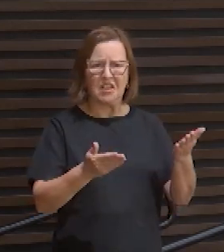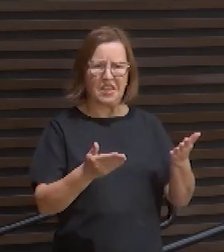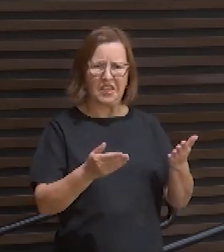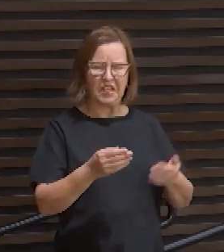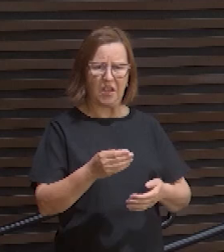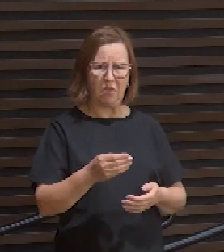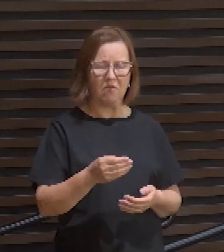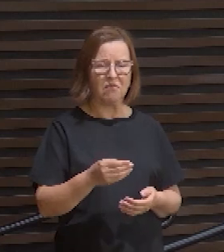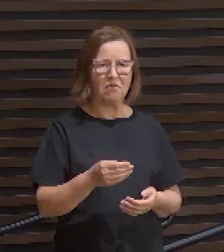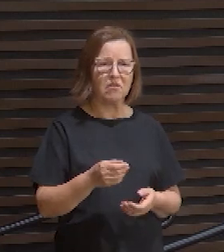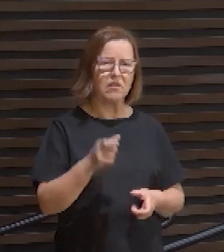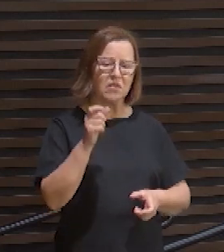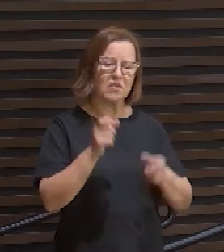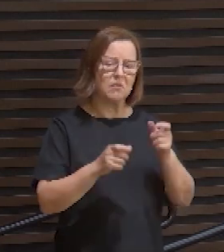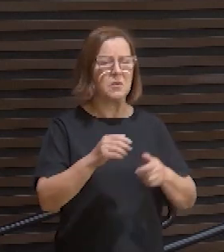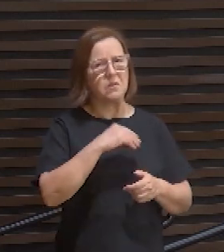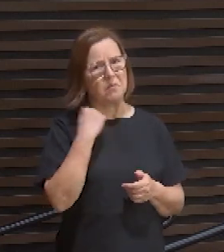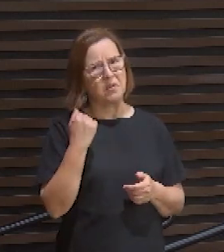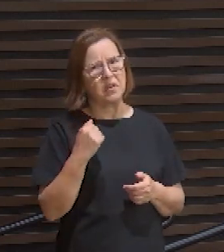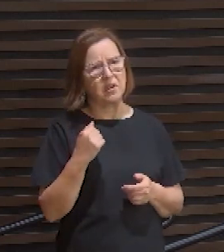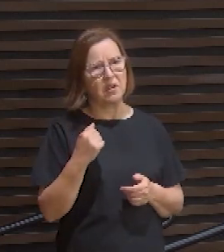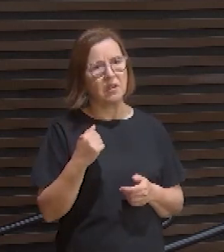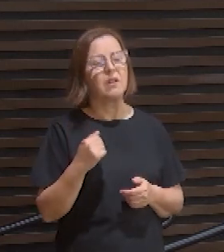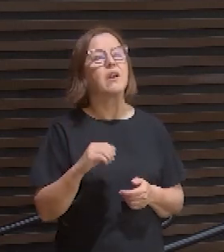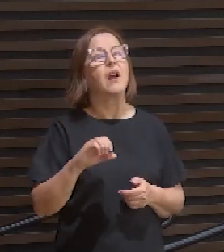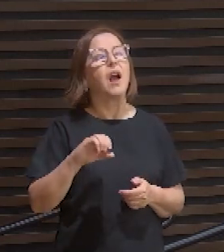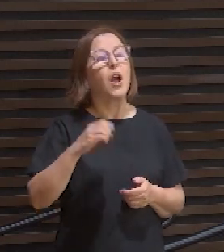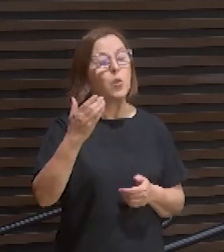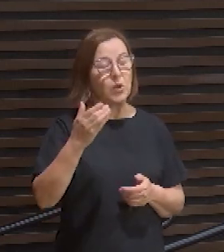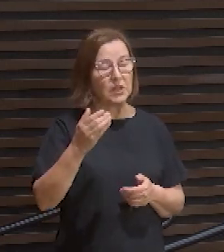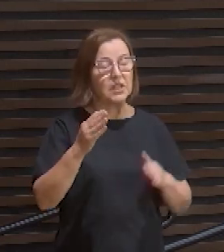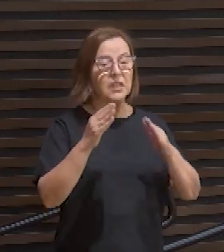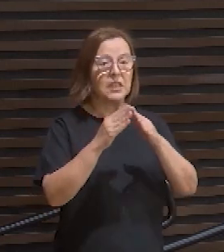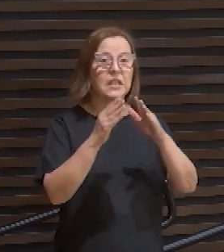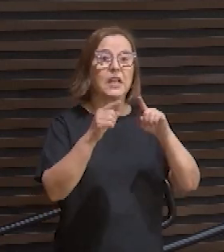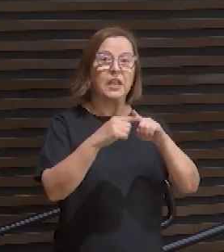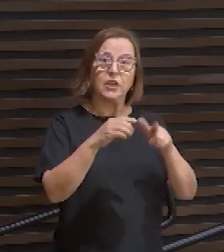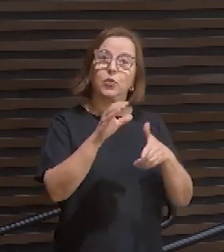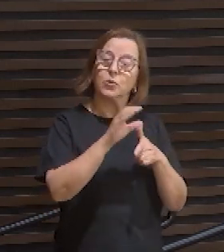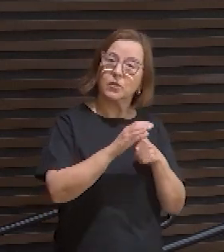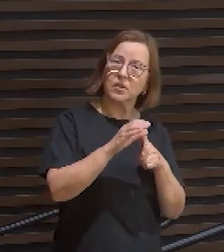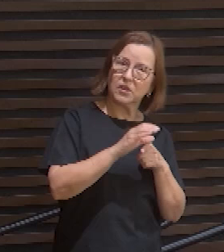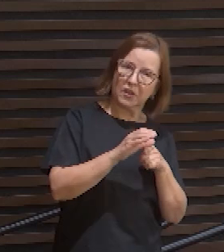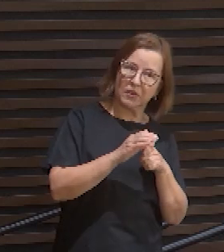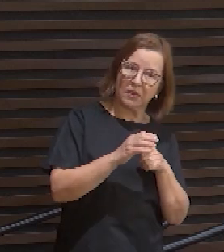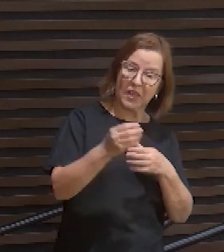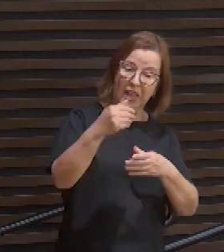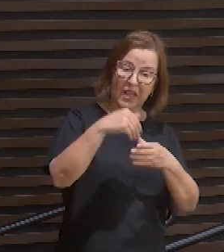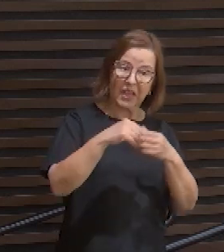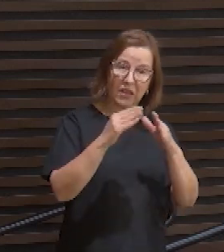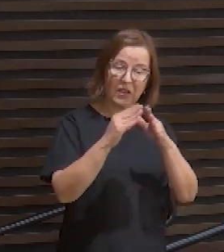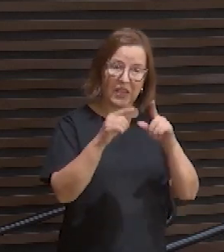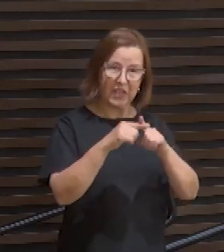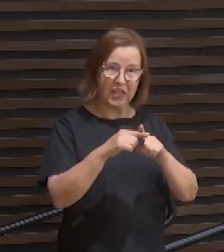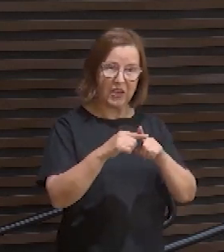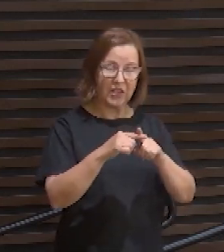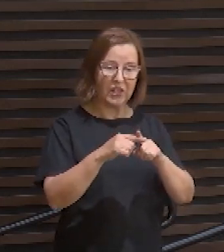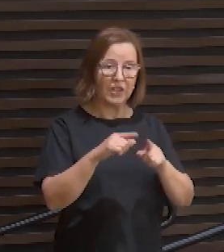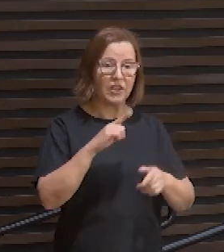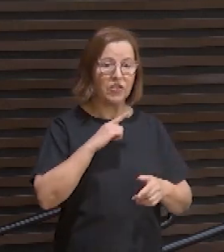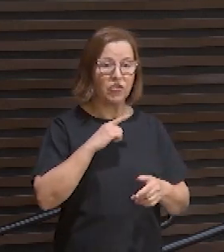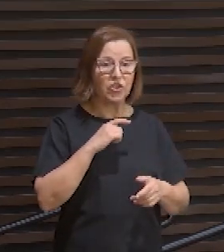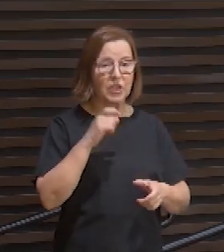Coríntios. Dentro da igreja estava se dizendo que não há ressurreição de mortos. Esse é um problema